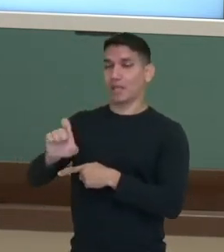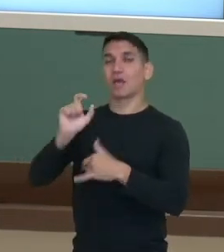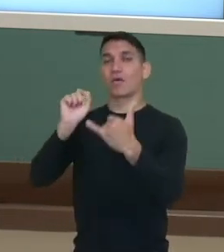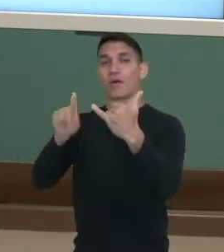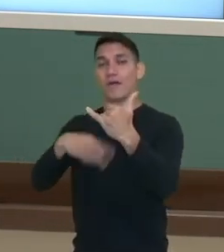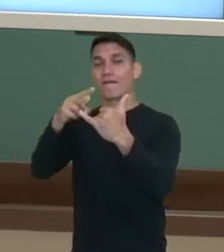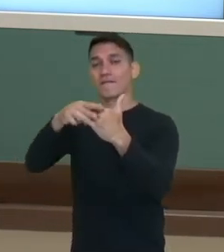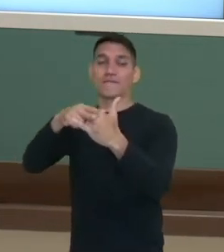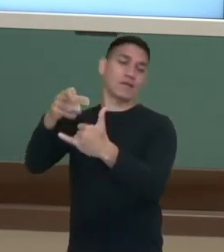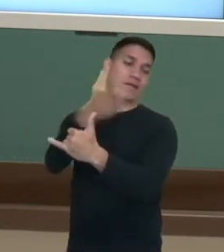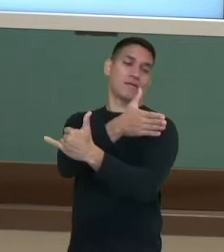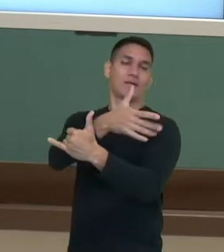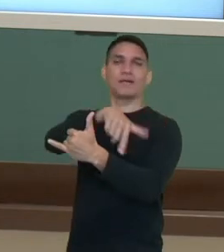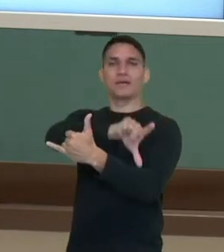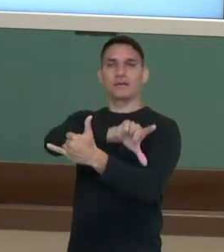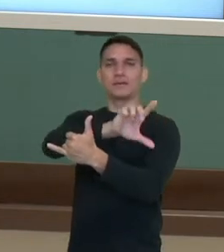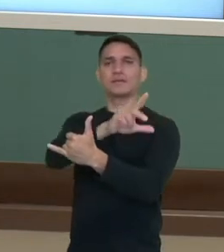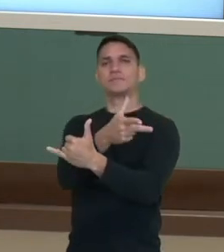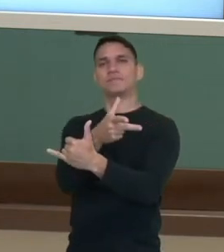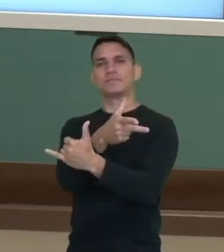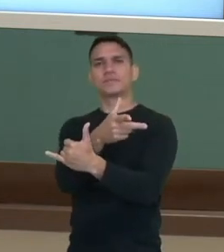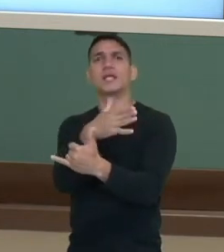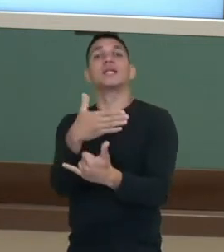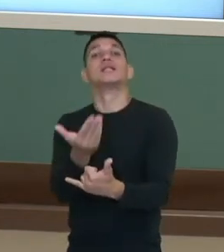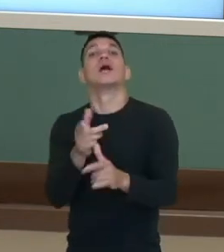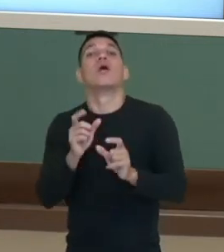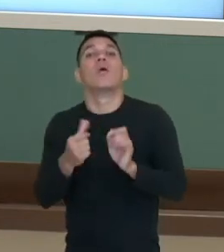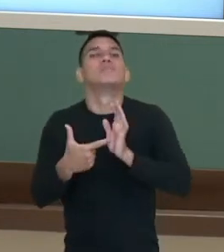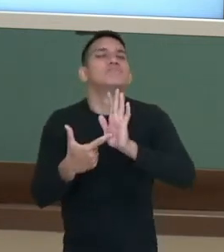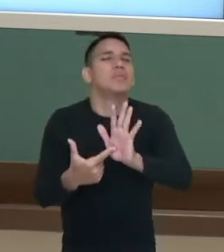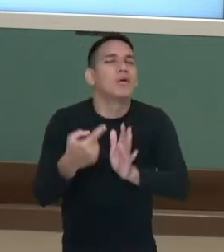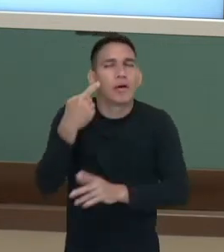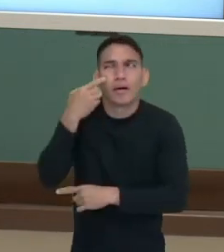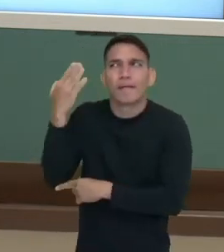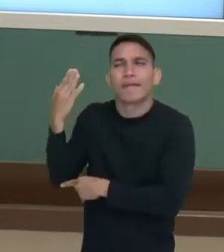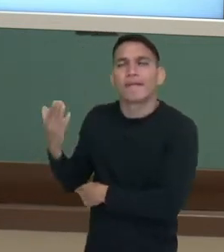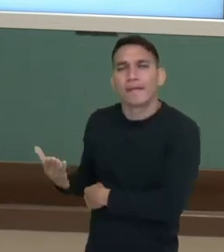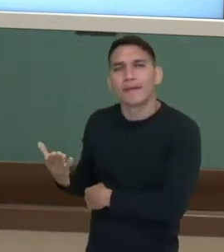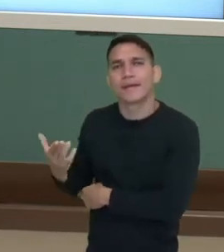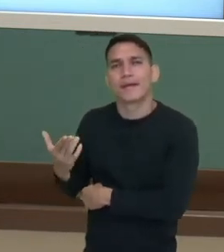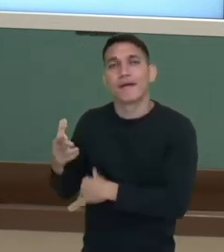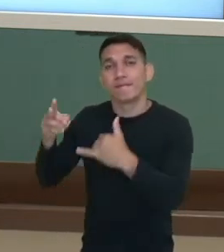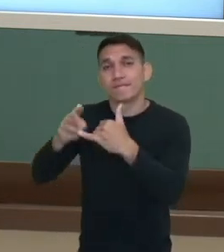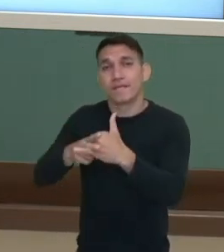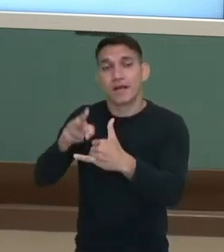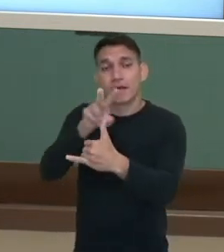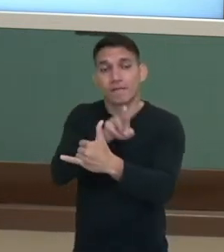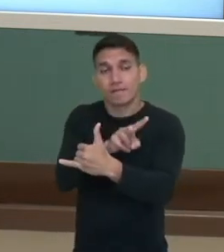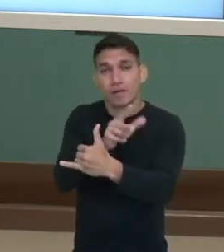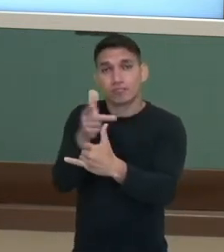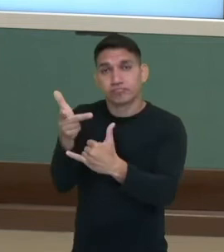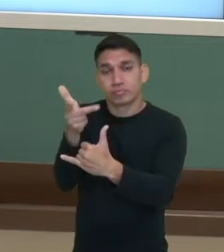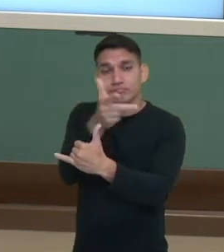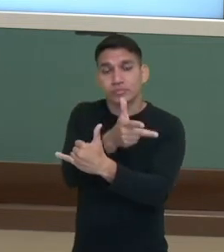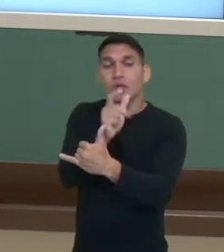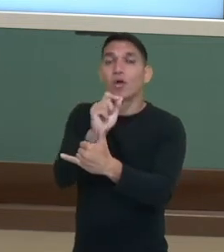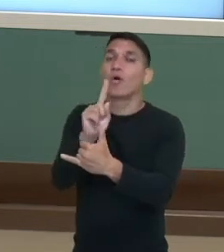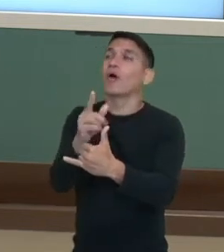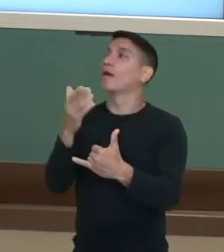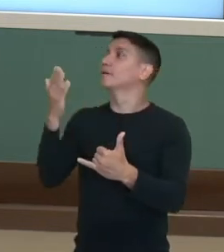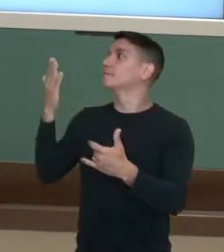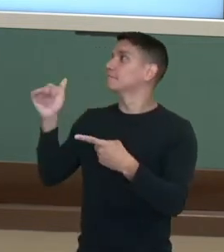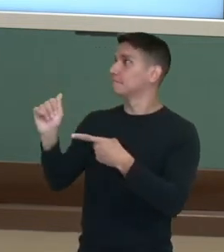do verbo encantaram. Então, diante dessa posição ao verbo, nós podemos dizer que o